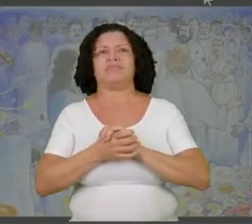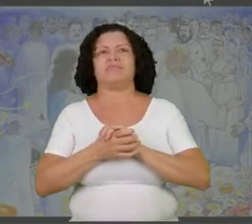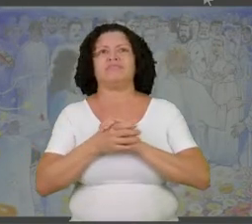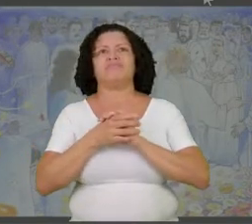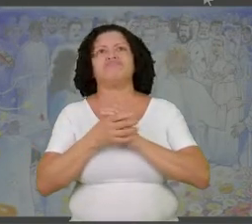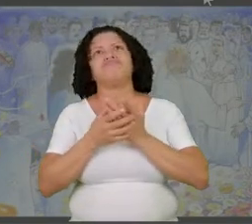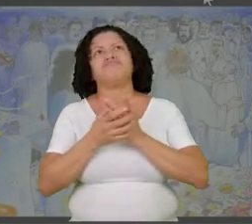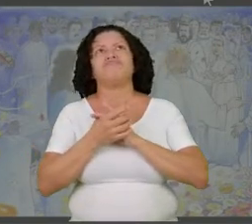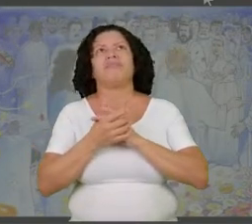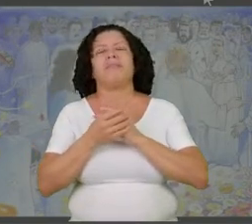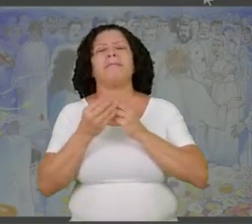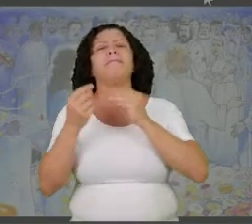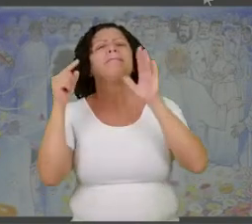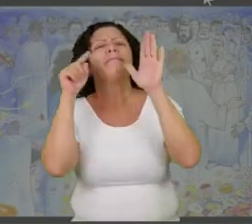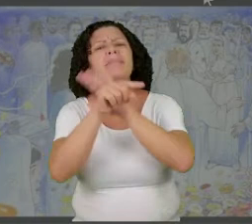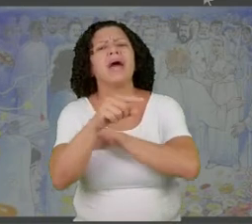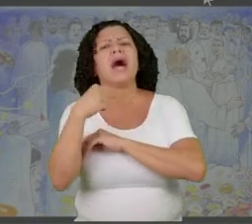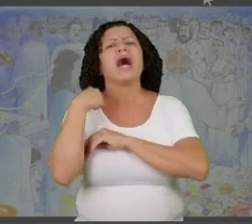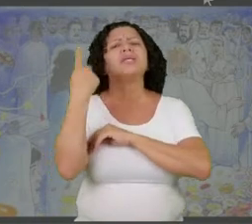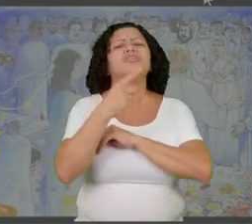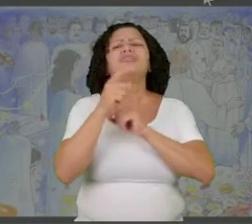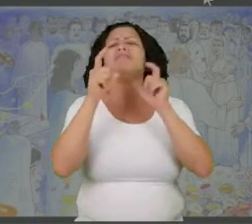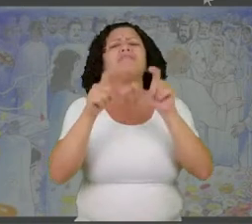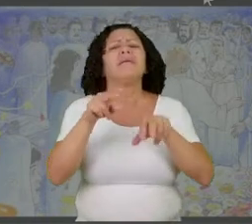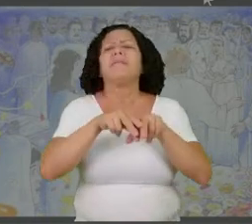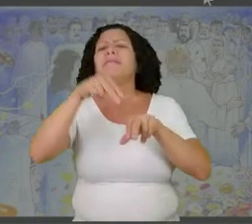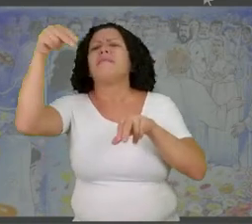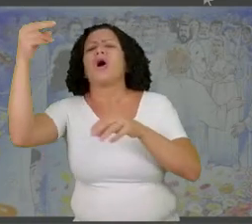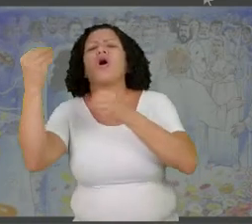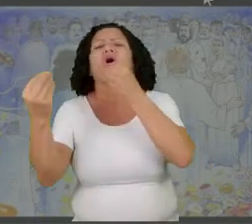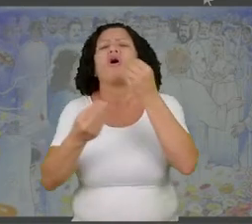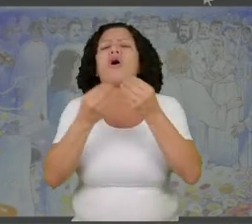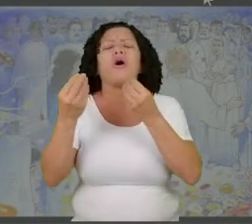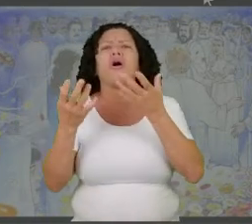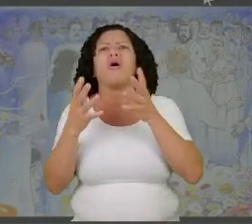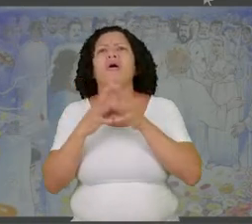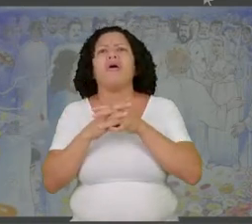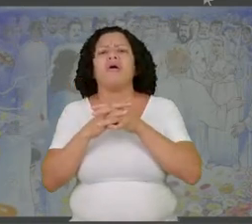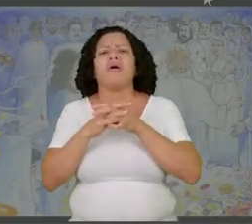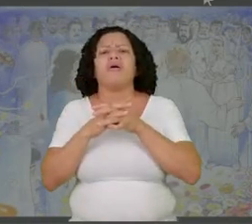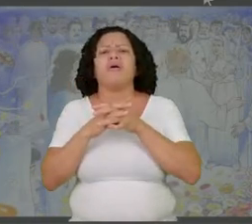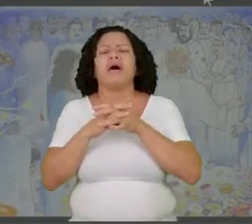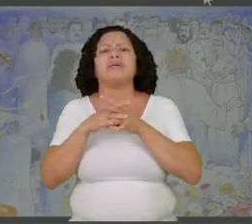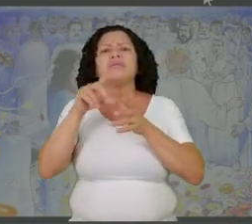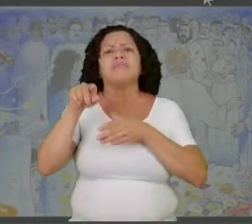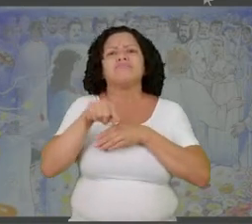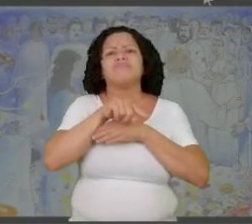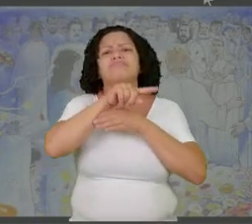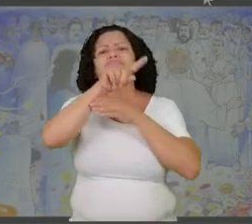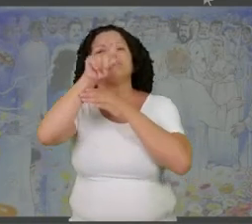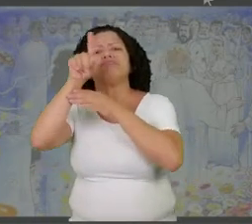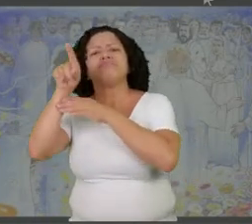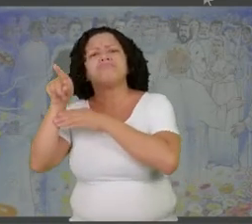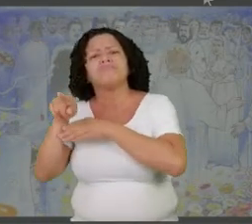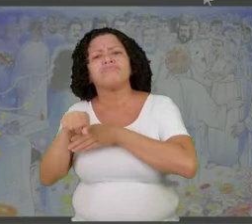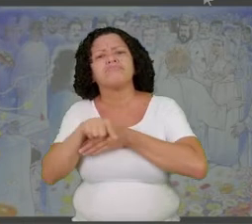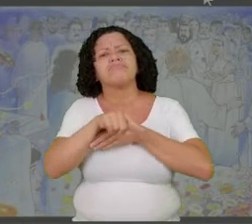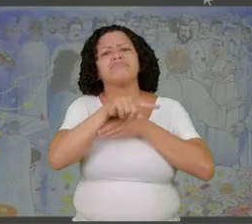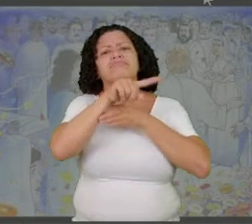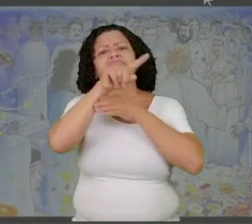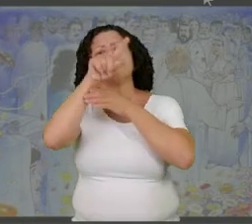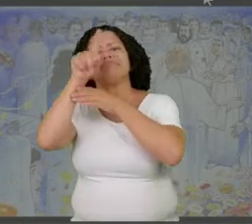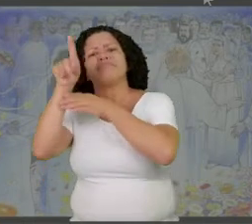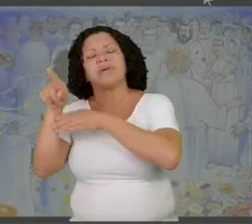dessa pergunta de para onde vamos desencarnar, como é que funciona esse ciclo permanente